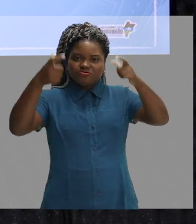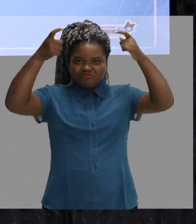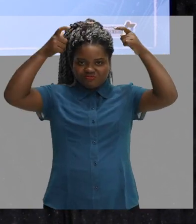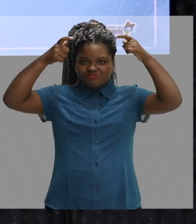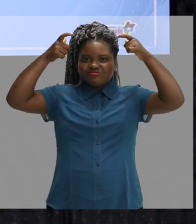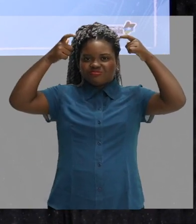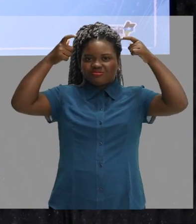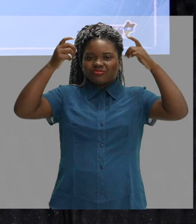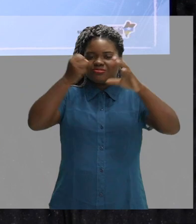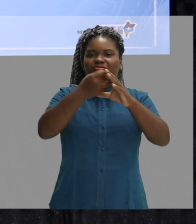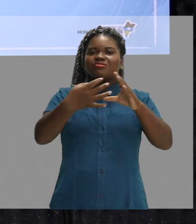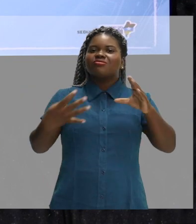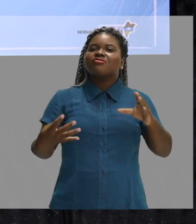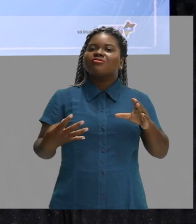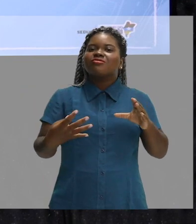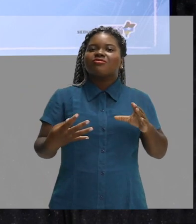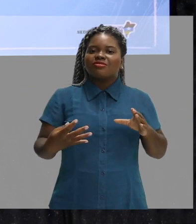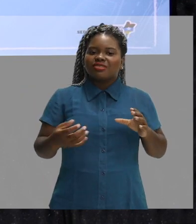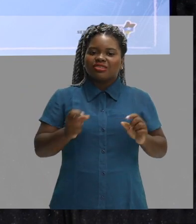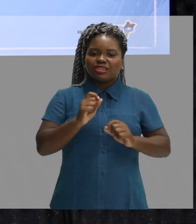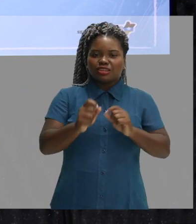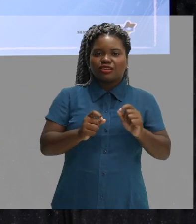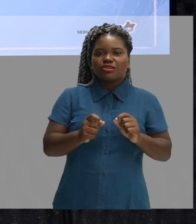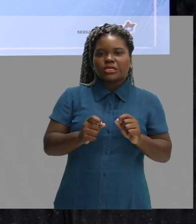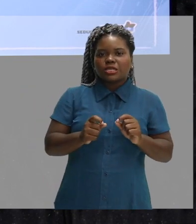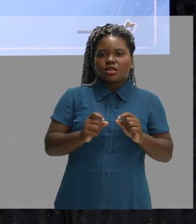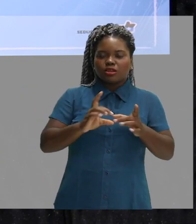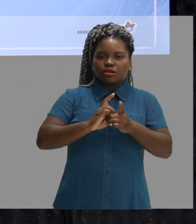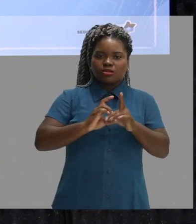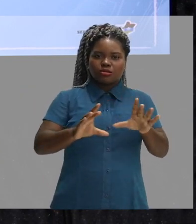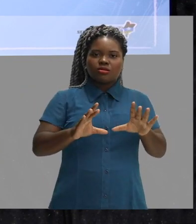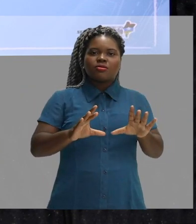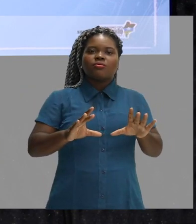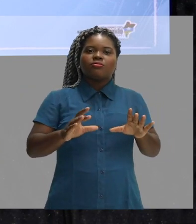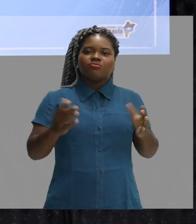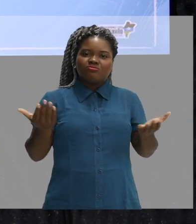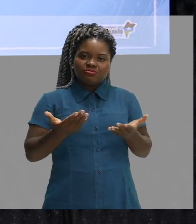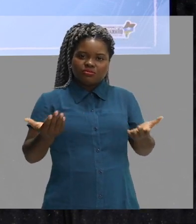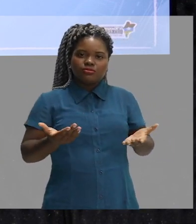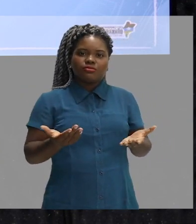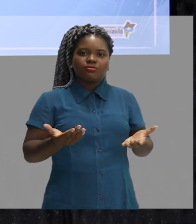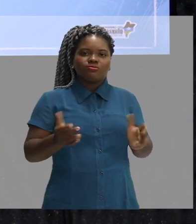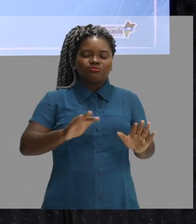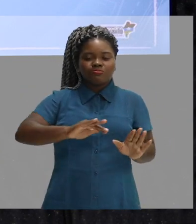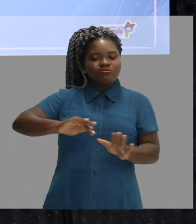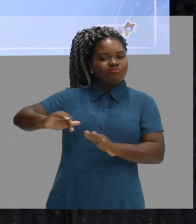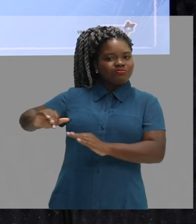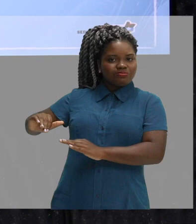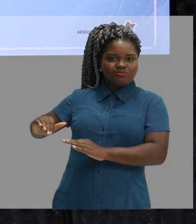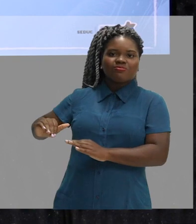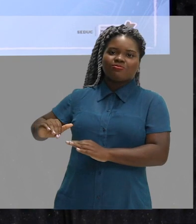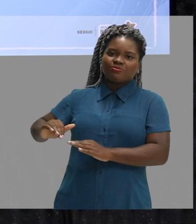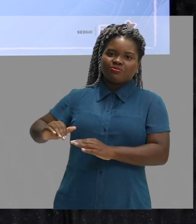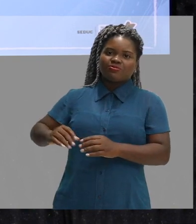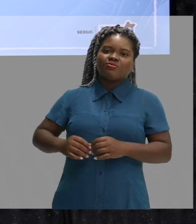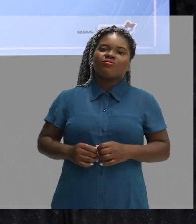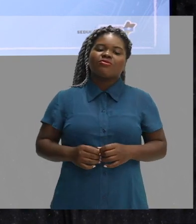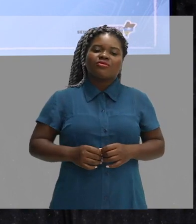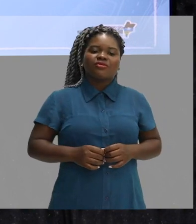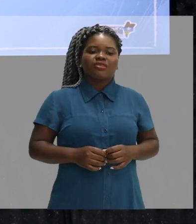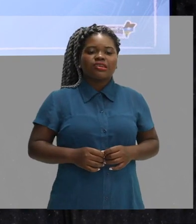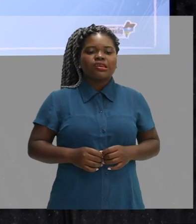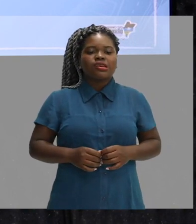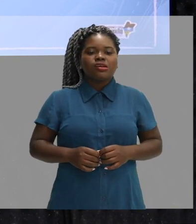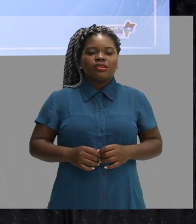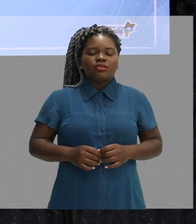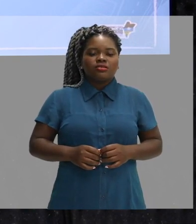essa característica ela passa a não existir mais, o poder do Estado passa a ser limitado. Sobretudo em relação às leis também, né?